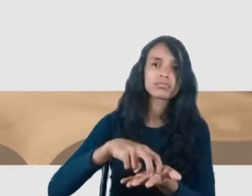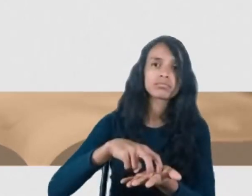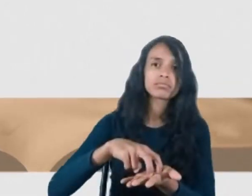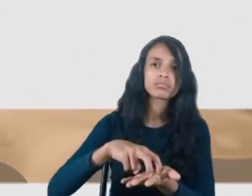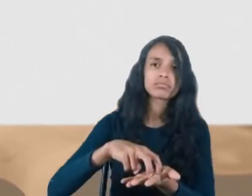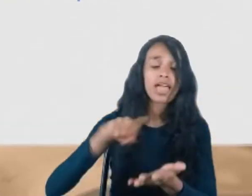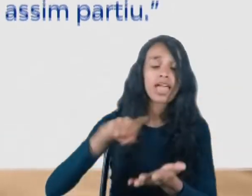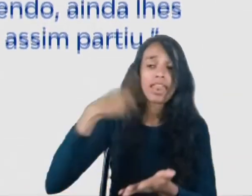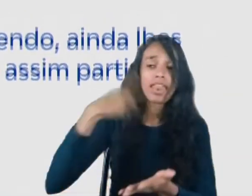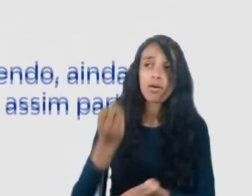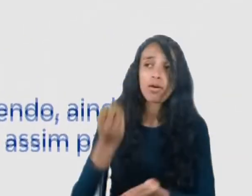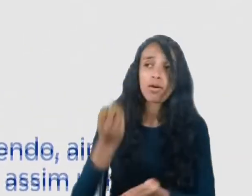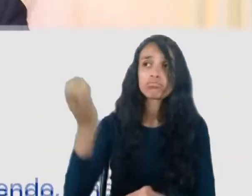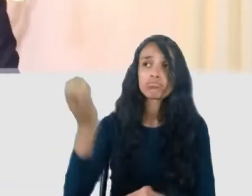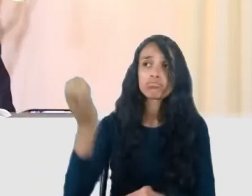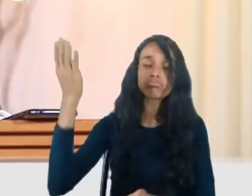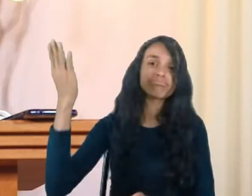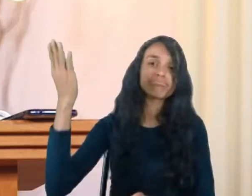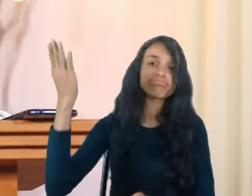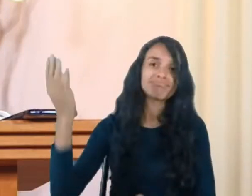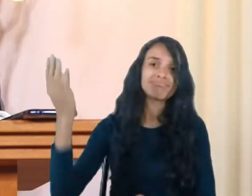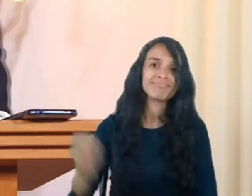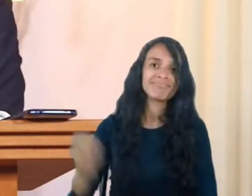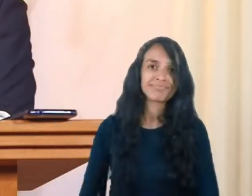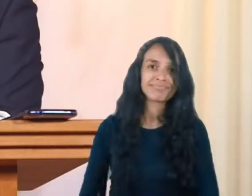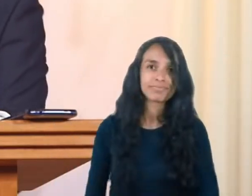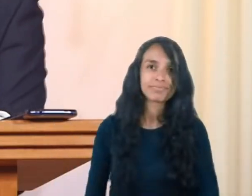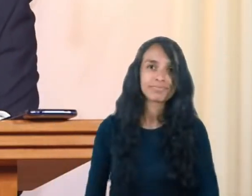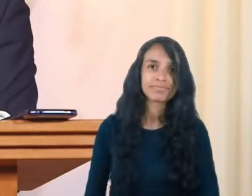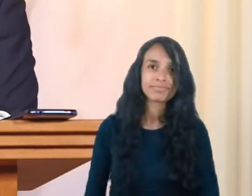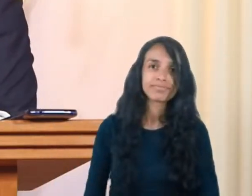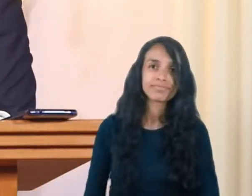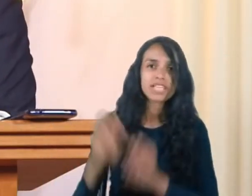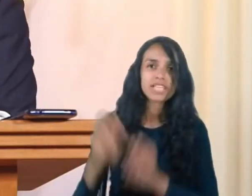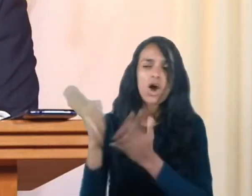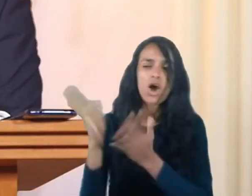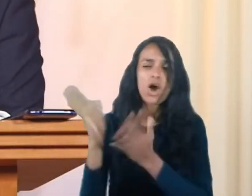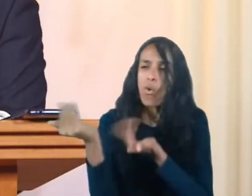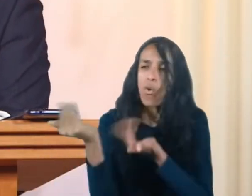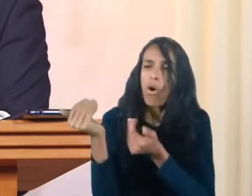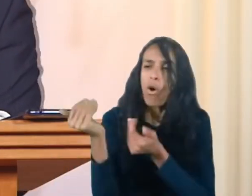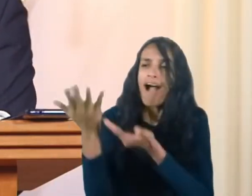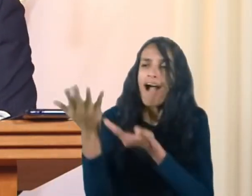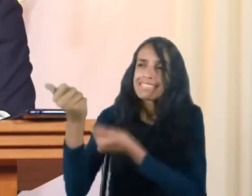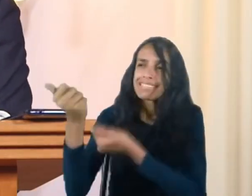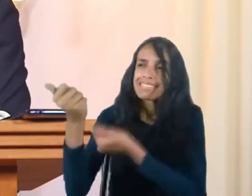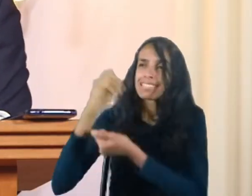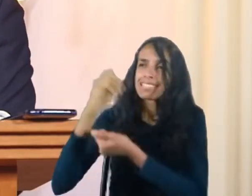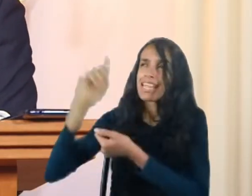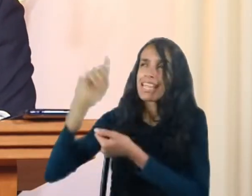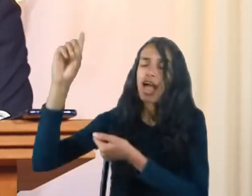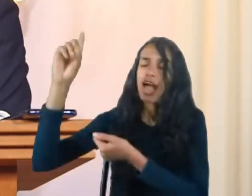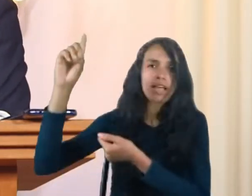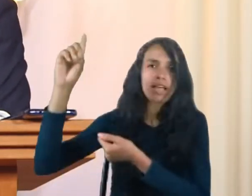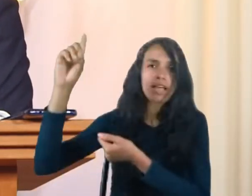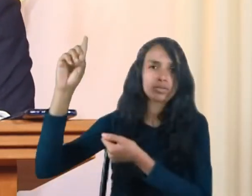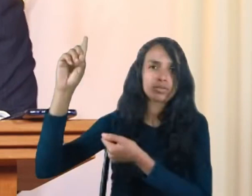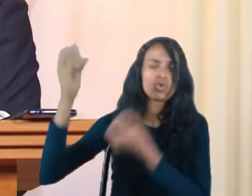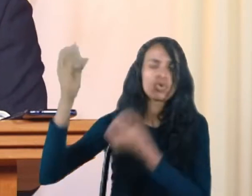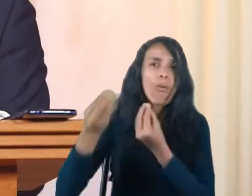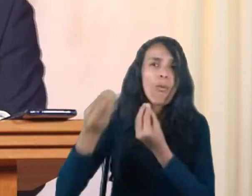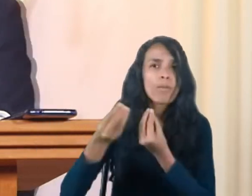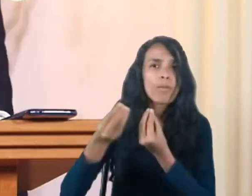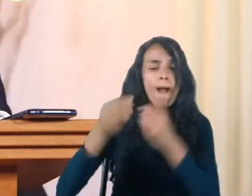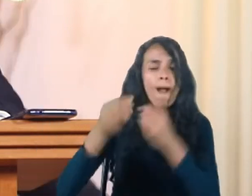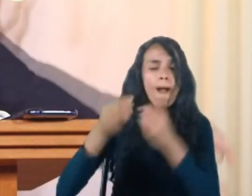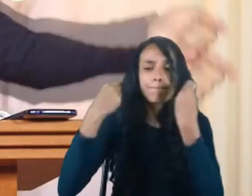Irmãos, para conquistar os jovens para Deus, devemos pregar o que eles precisam ouvir e